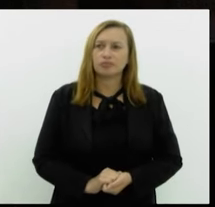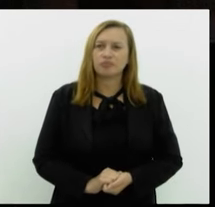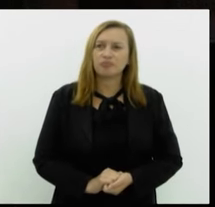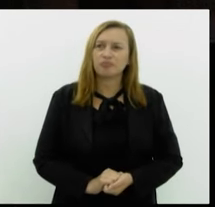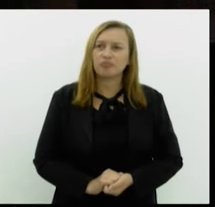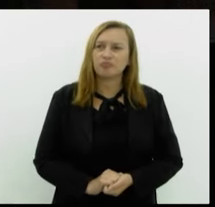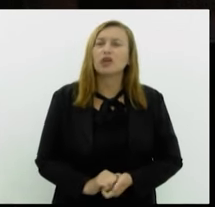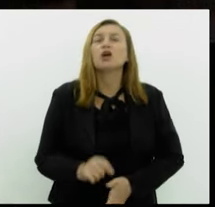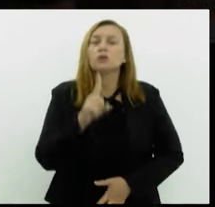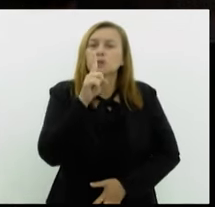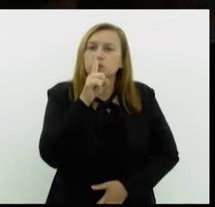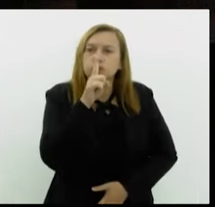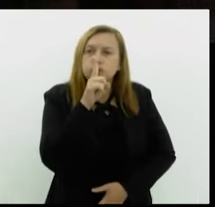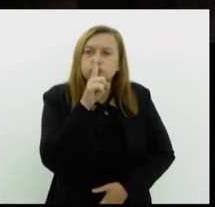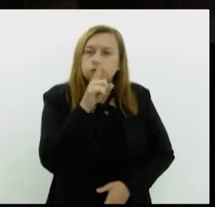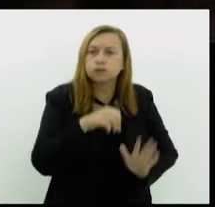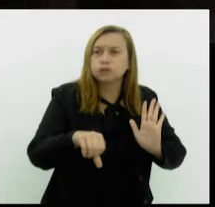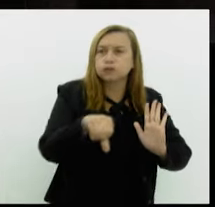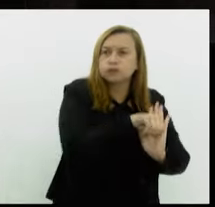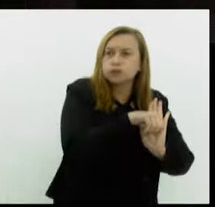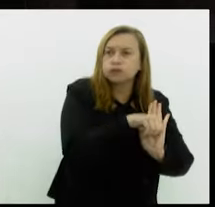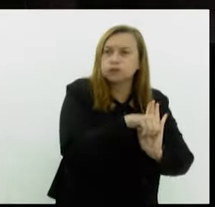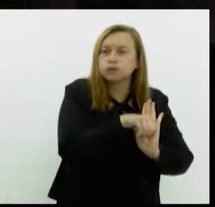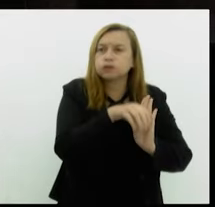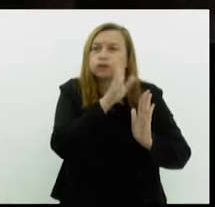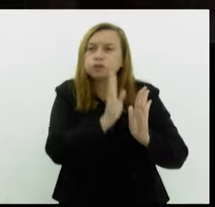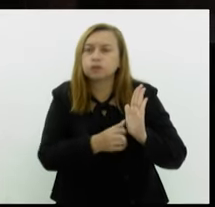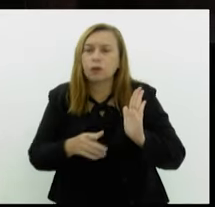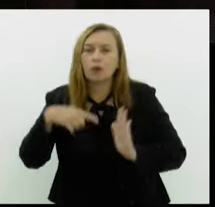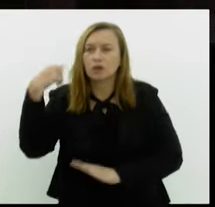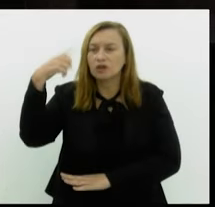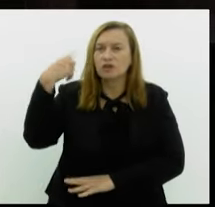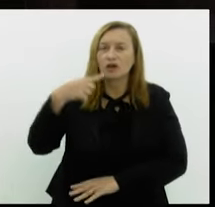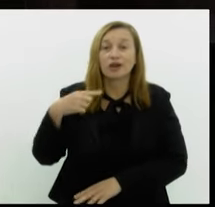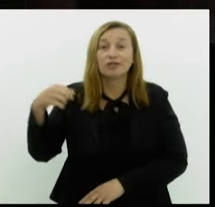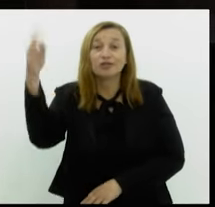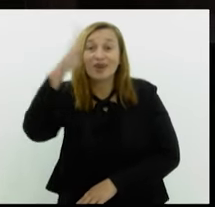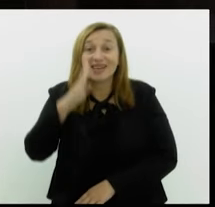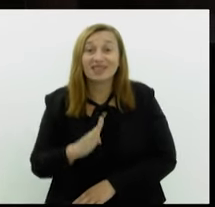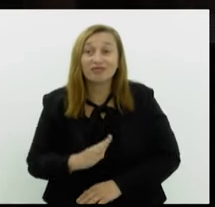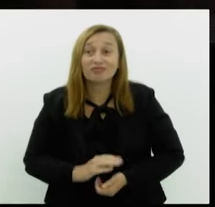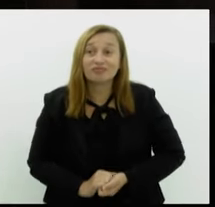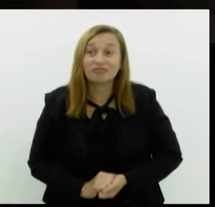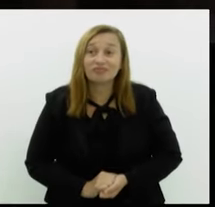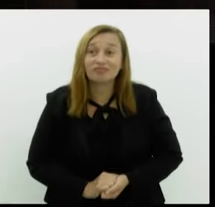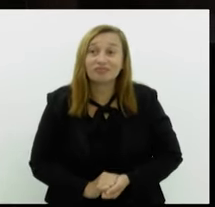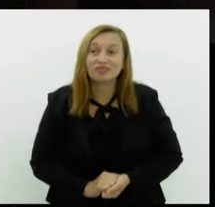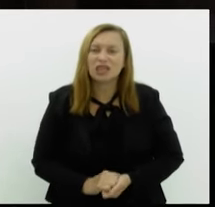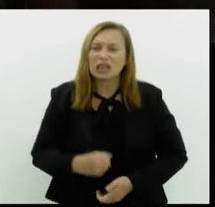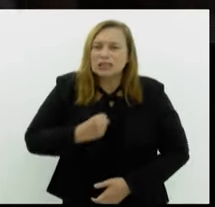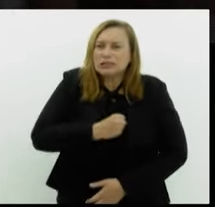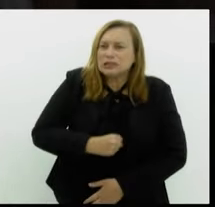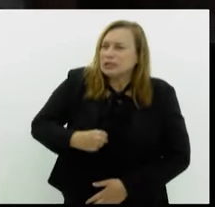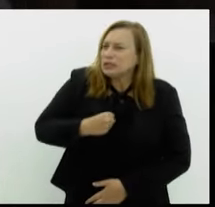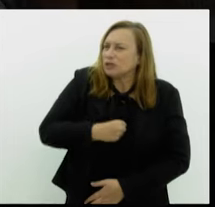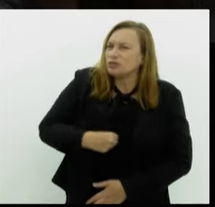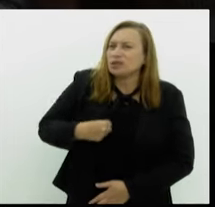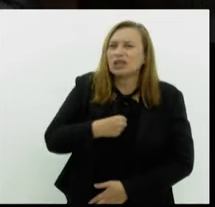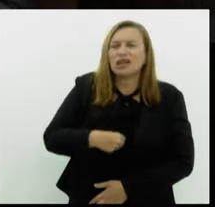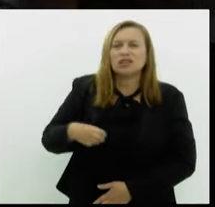E o silêncio criminoso da Ordem dos Advogados do Brasil. Que saudade de um Sobral